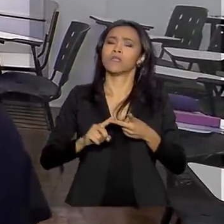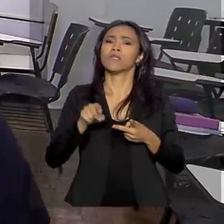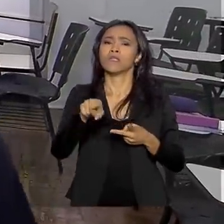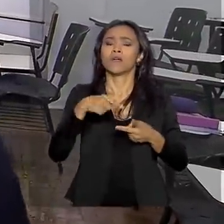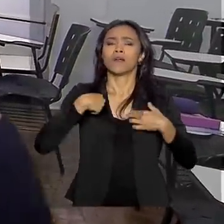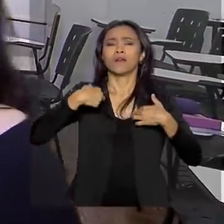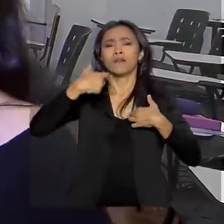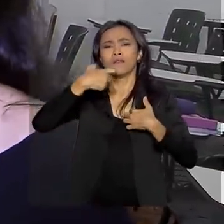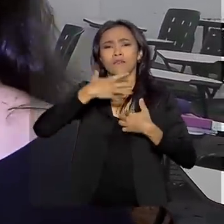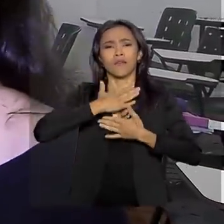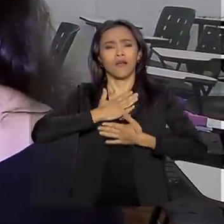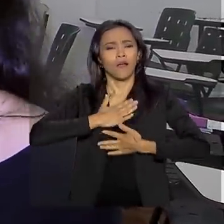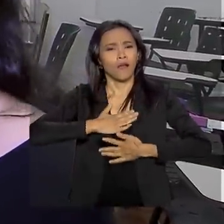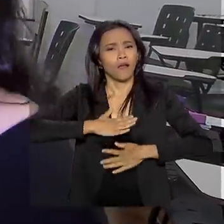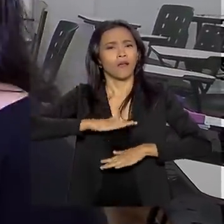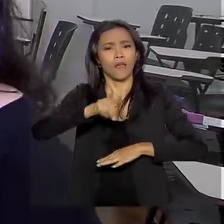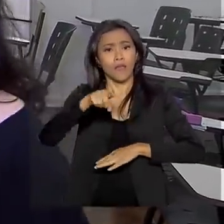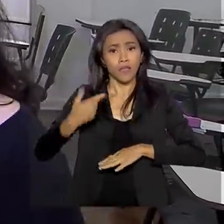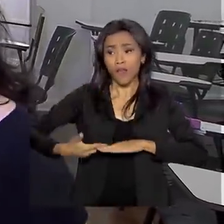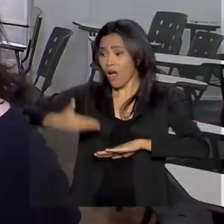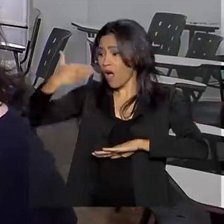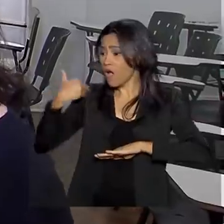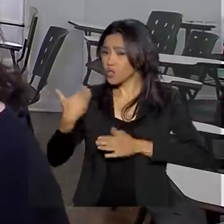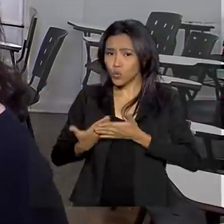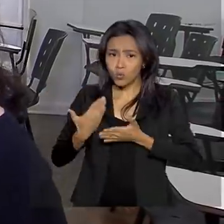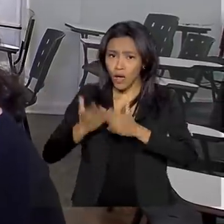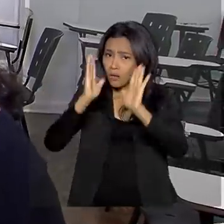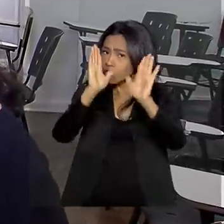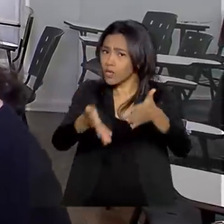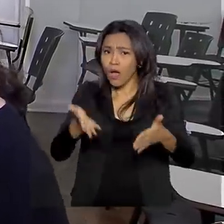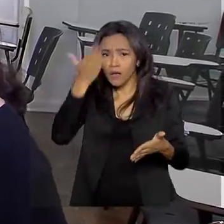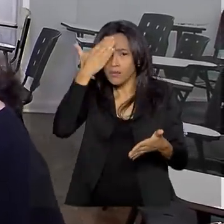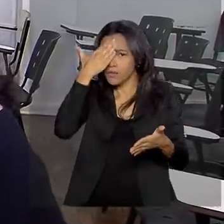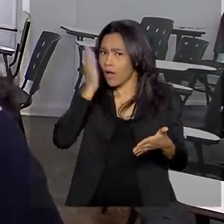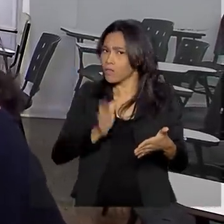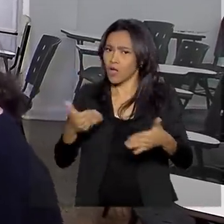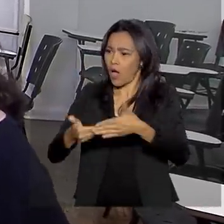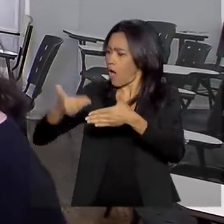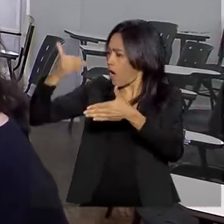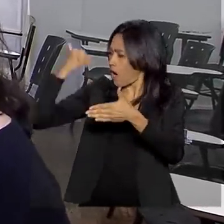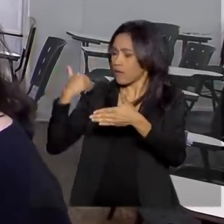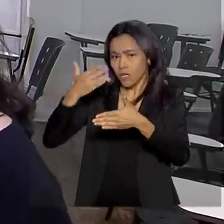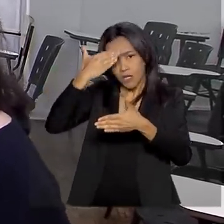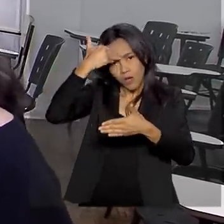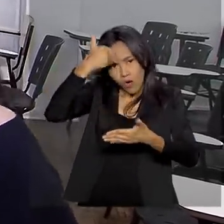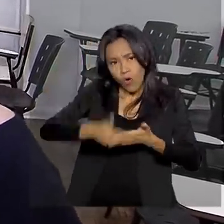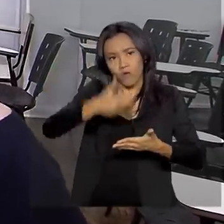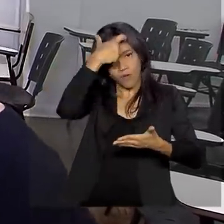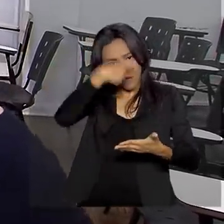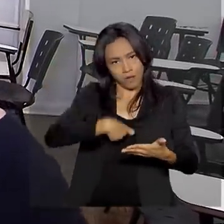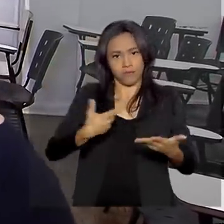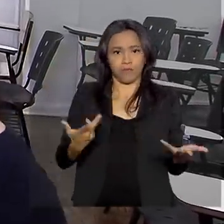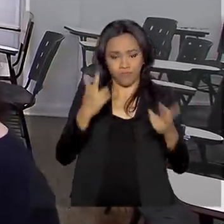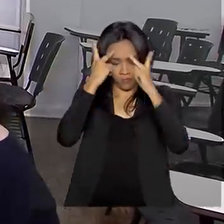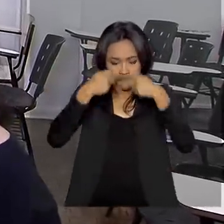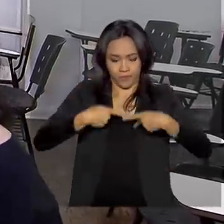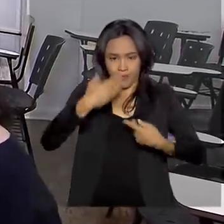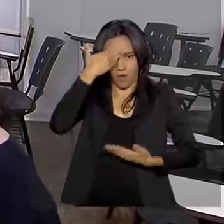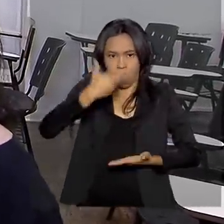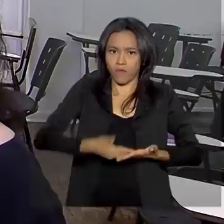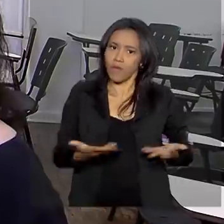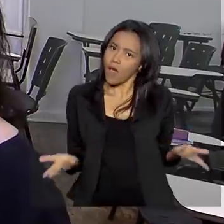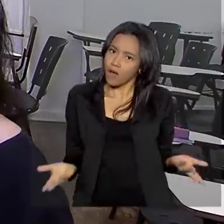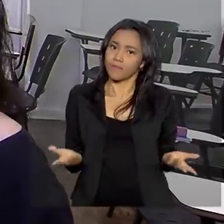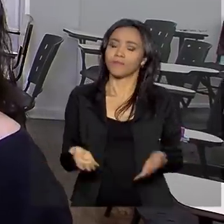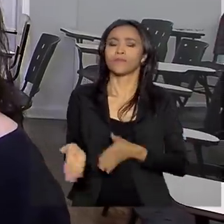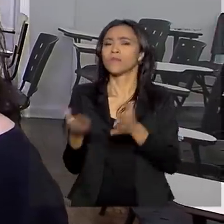a tranquilidade porque eles tinham que estudar ele já estudar eles já sabem eles têm que confiar neles se a gente não confiar na gente e ninguém confia